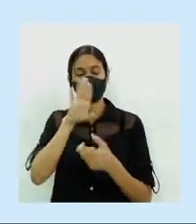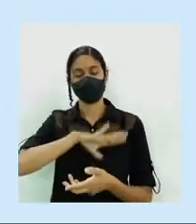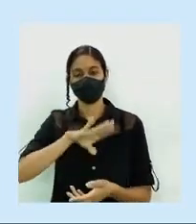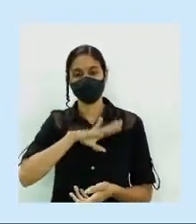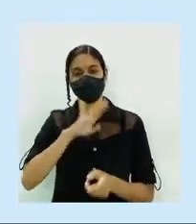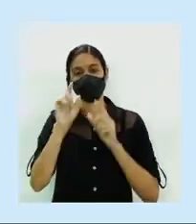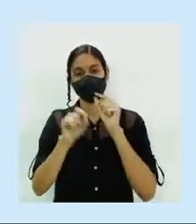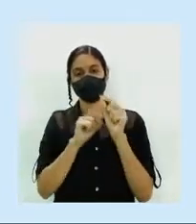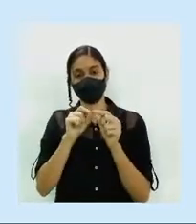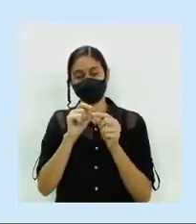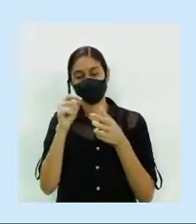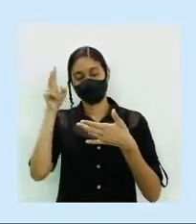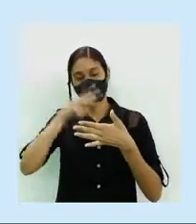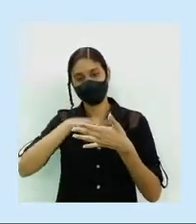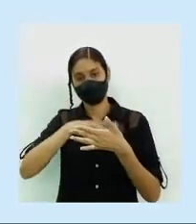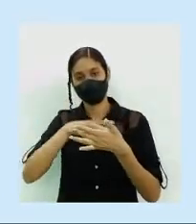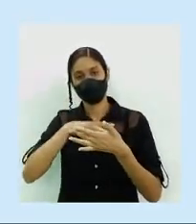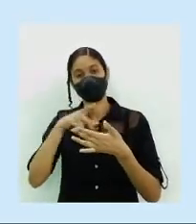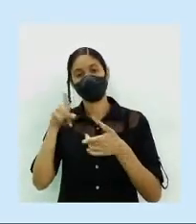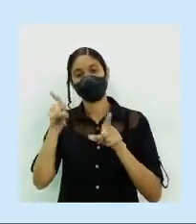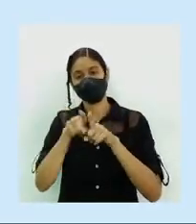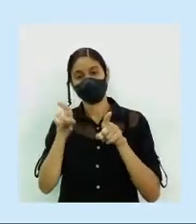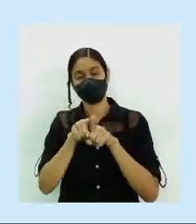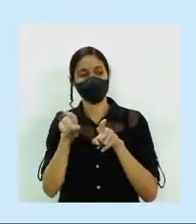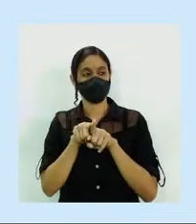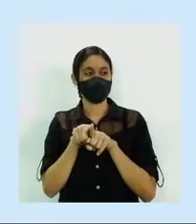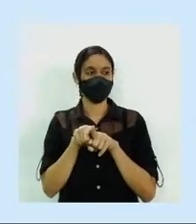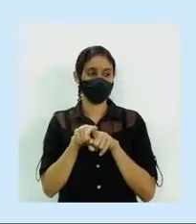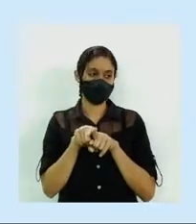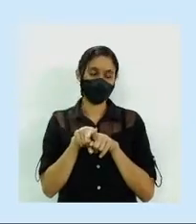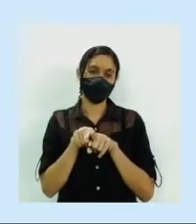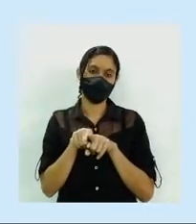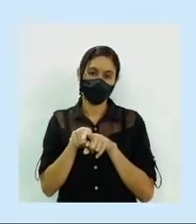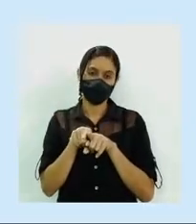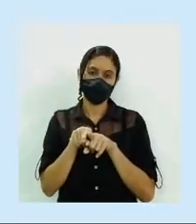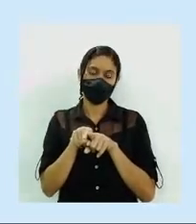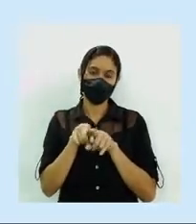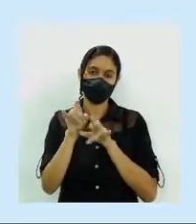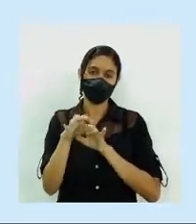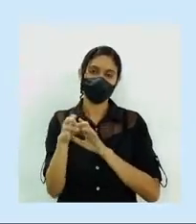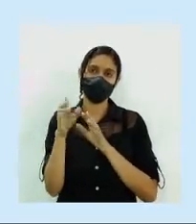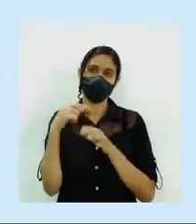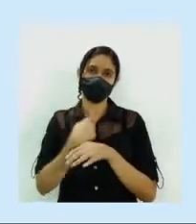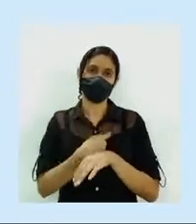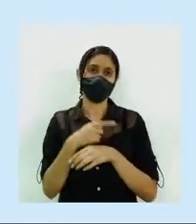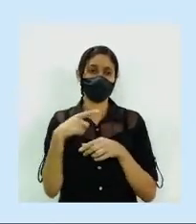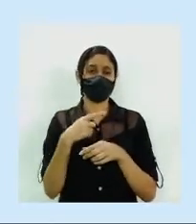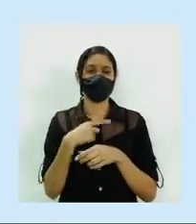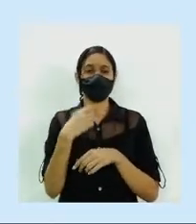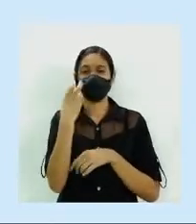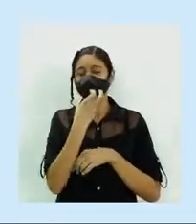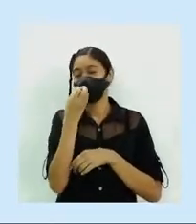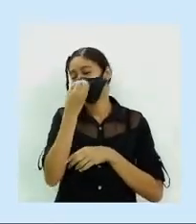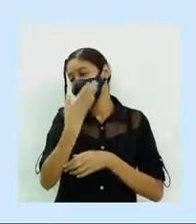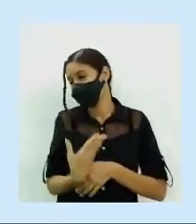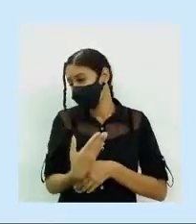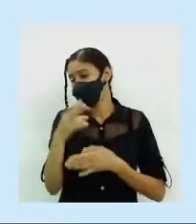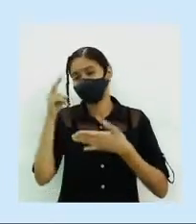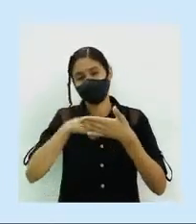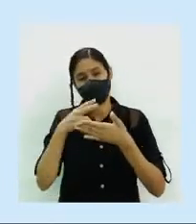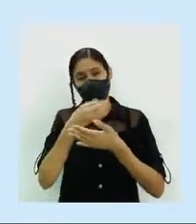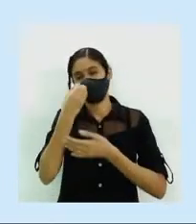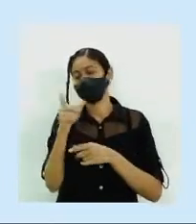essa questão da leitura é também para isso. Não é apenas a gente adquirir uma boa oralidade, uma boa